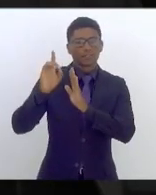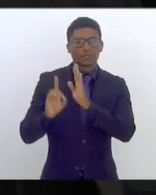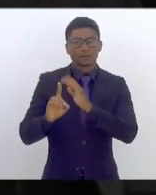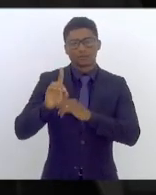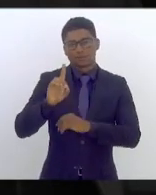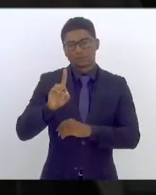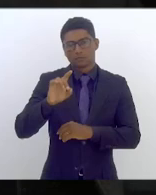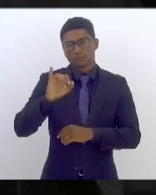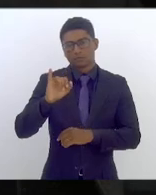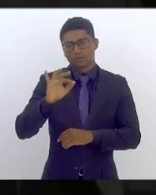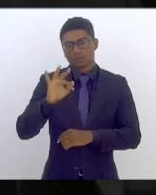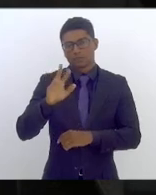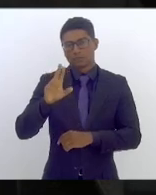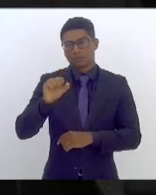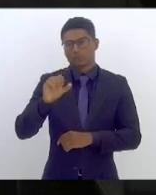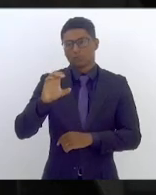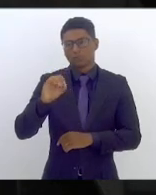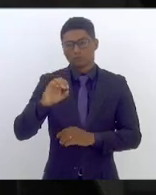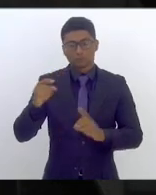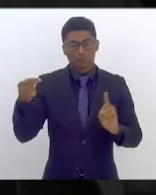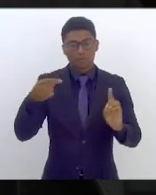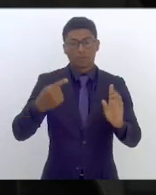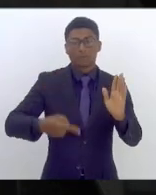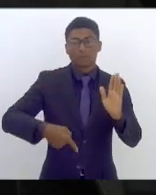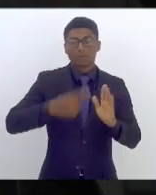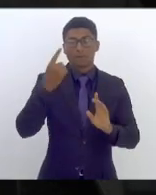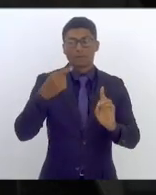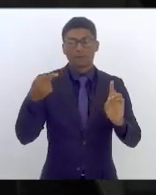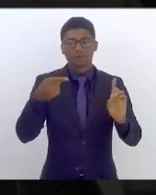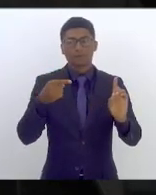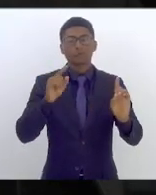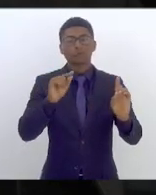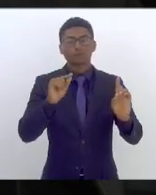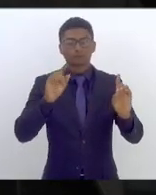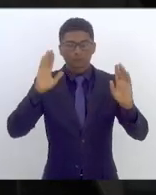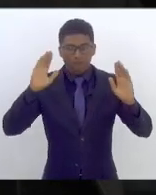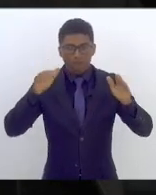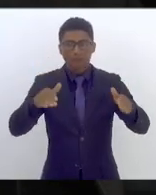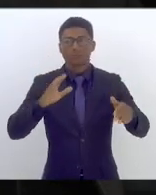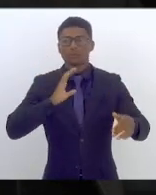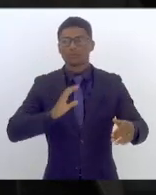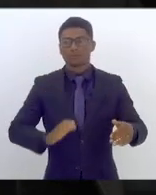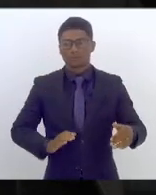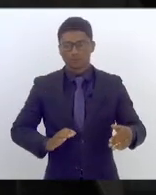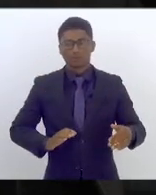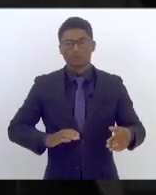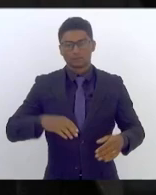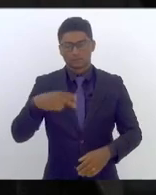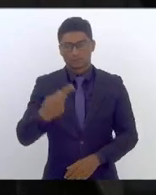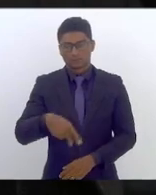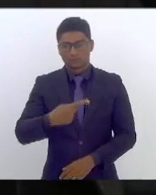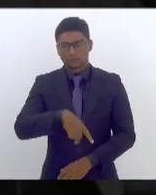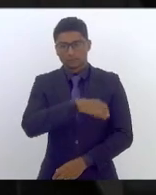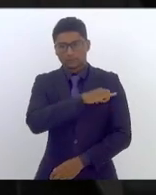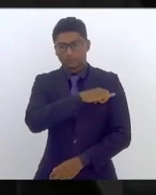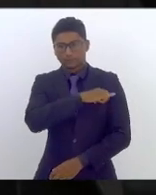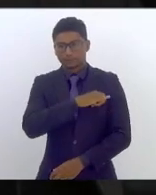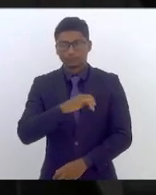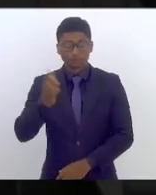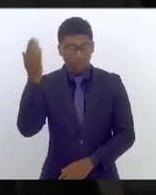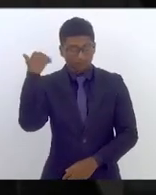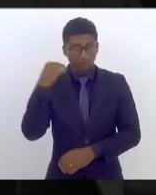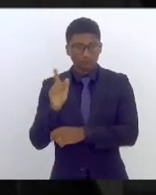promotor a cuidar da Cidadania no norte Noroeste Fluminense ainda na gestão